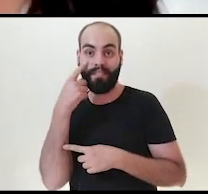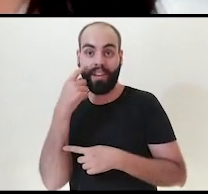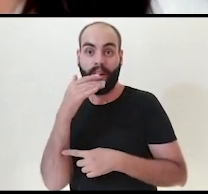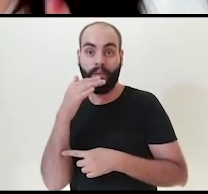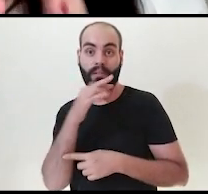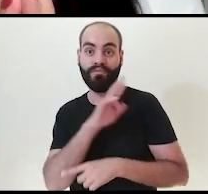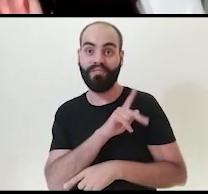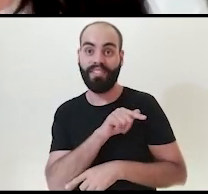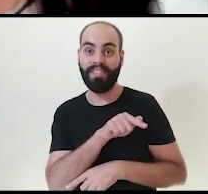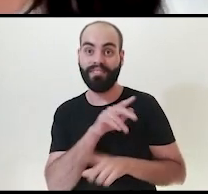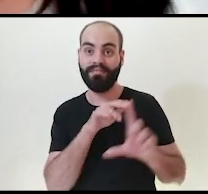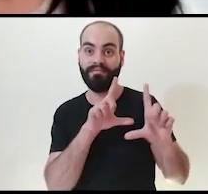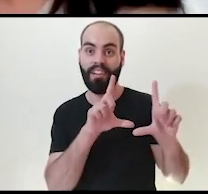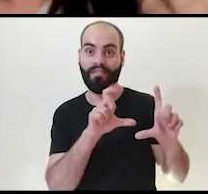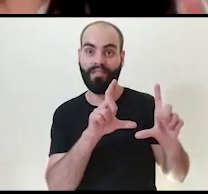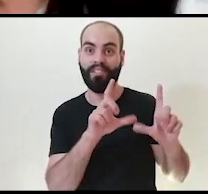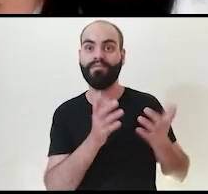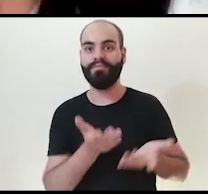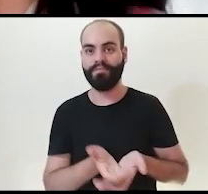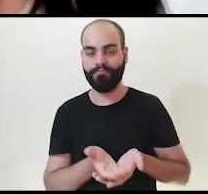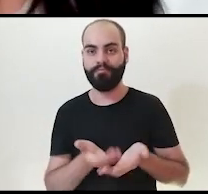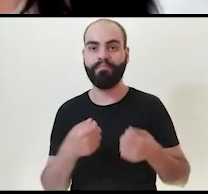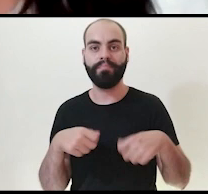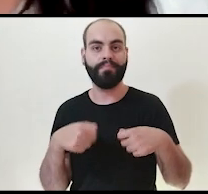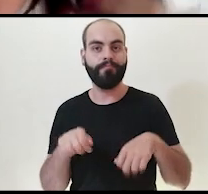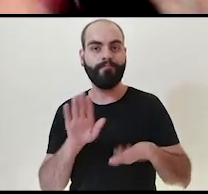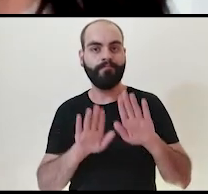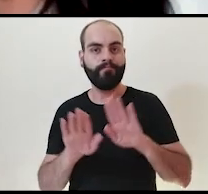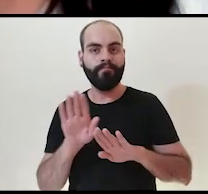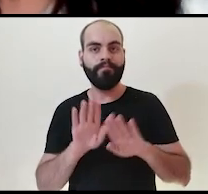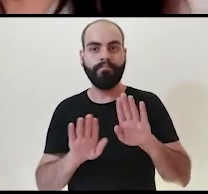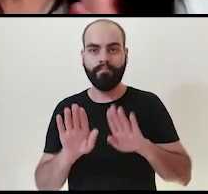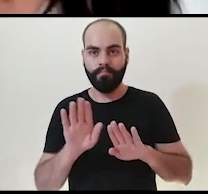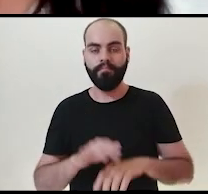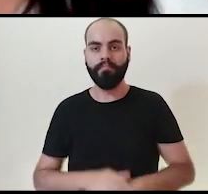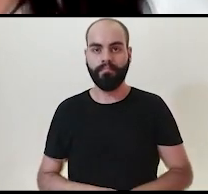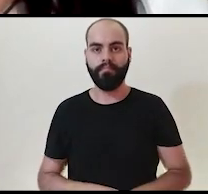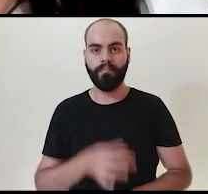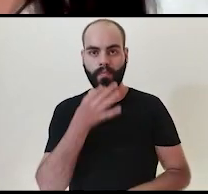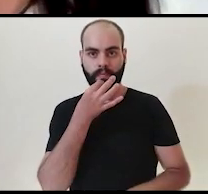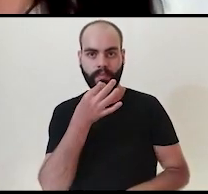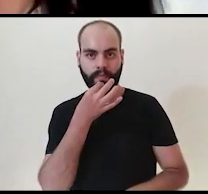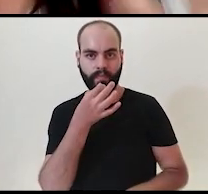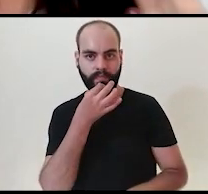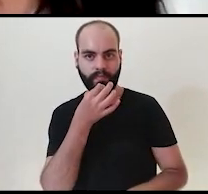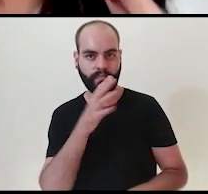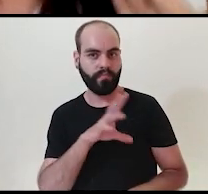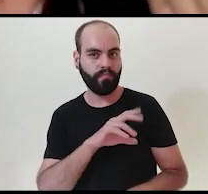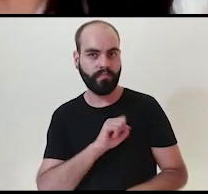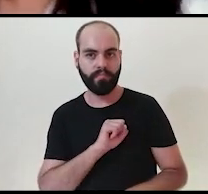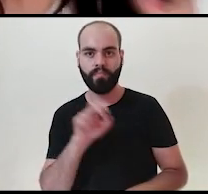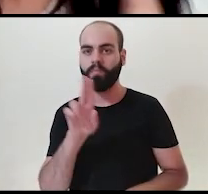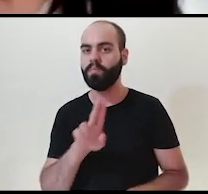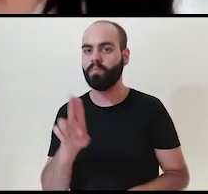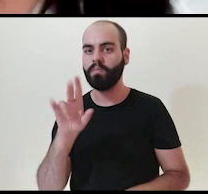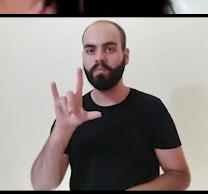muito bem, que ele tem que ser usado com muito cuidado. Eu adorei as dicas que ela deu usando o próprio Instagram, porque isso, inclusive, é muito